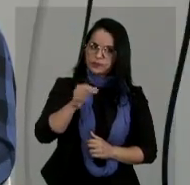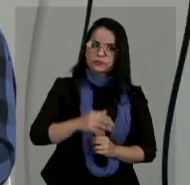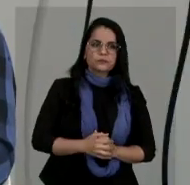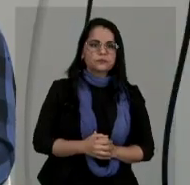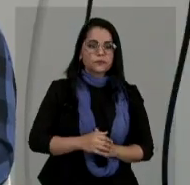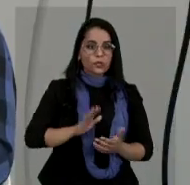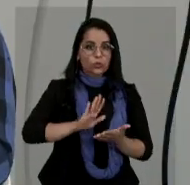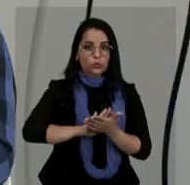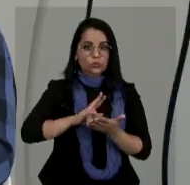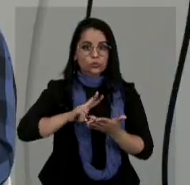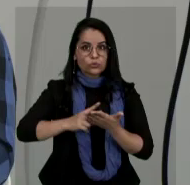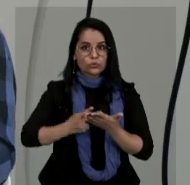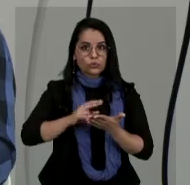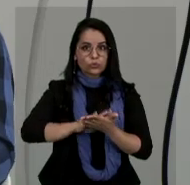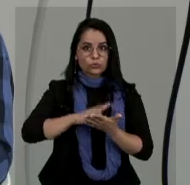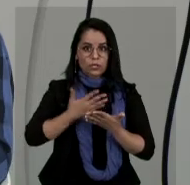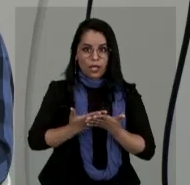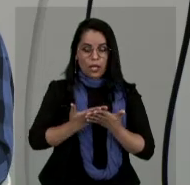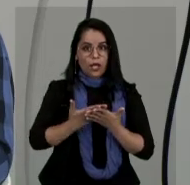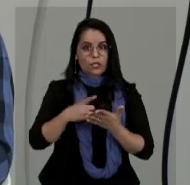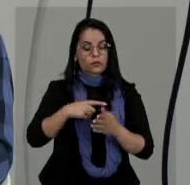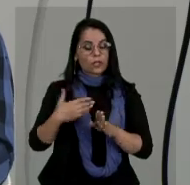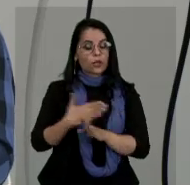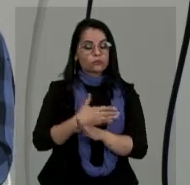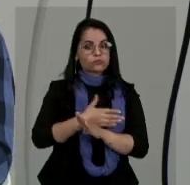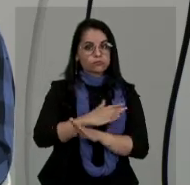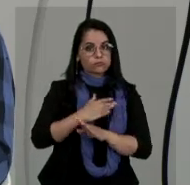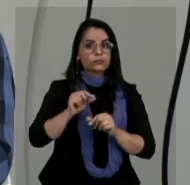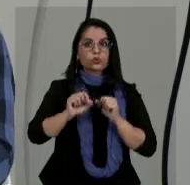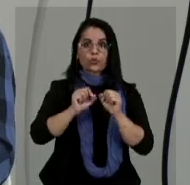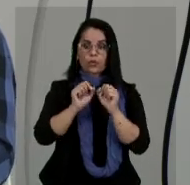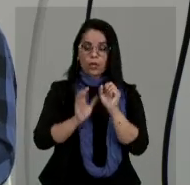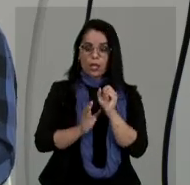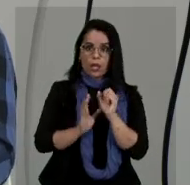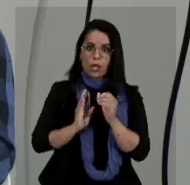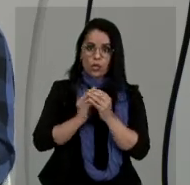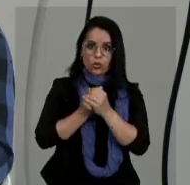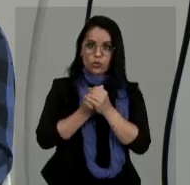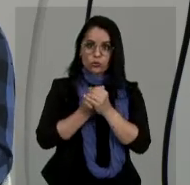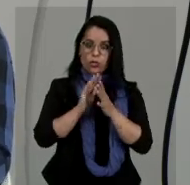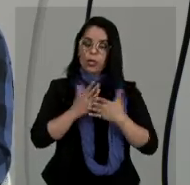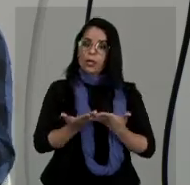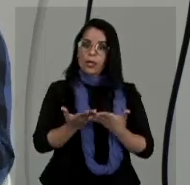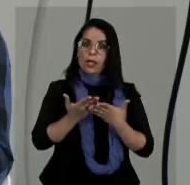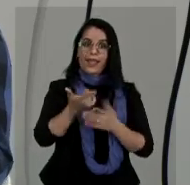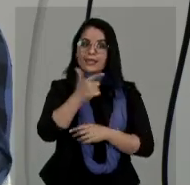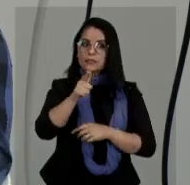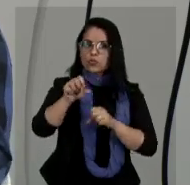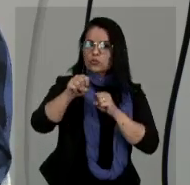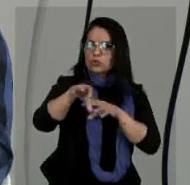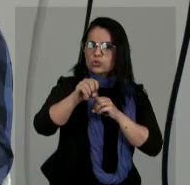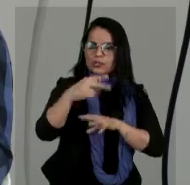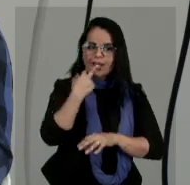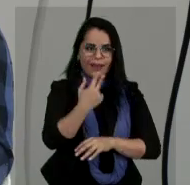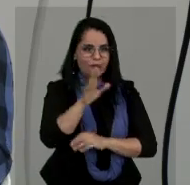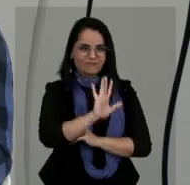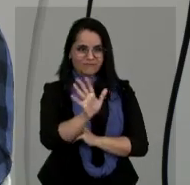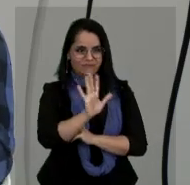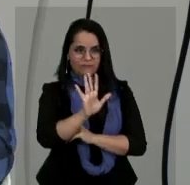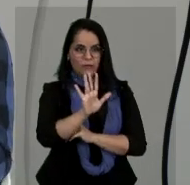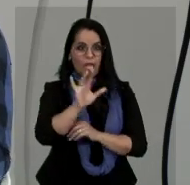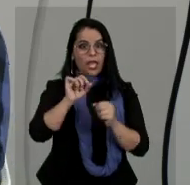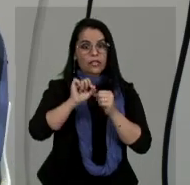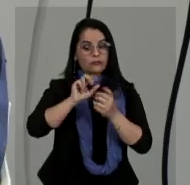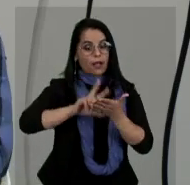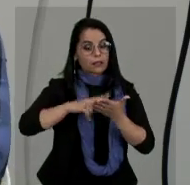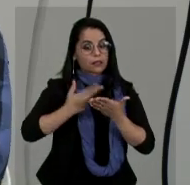O tradutor e intérprete ele vai propiciar essa inclusão, essa acessibilidade, e o tradutor e intérprete ele não ensina a língua, o tradutor e intérprete ele faz